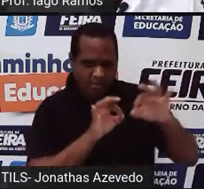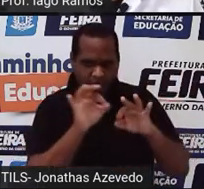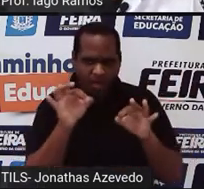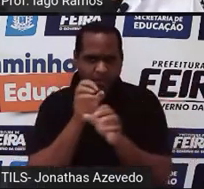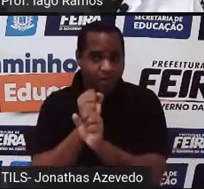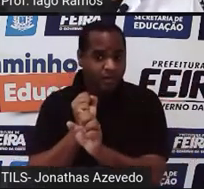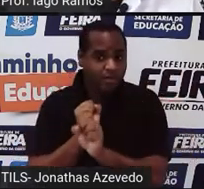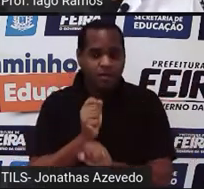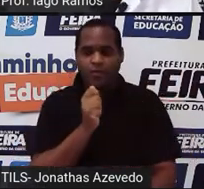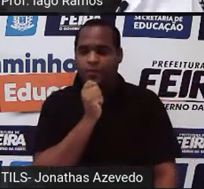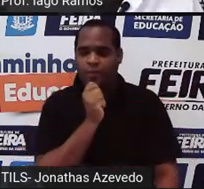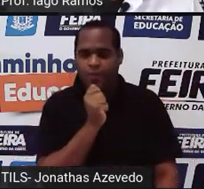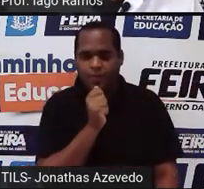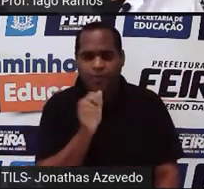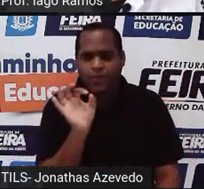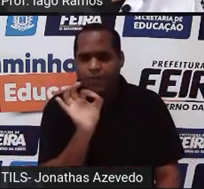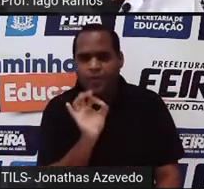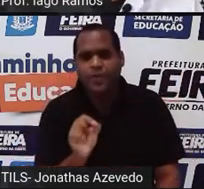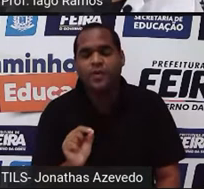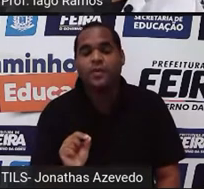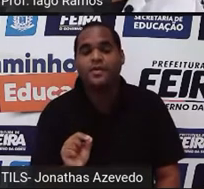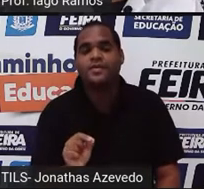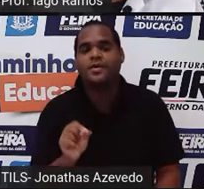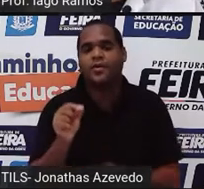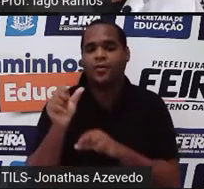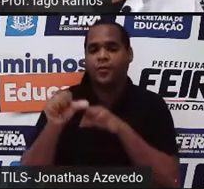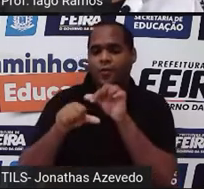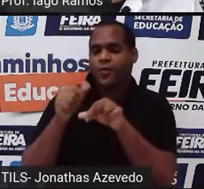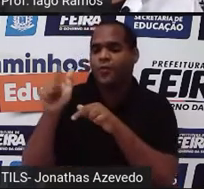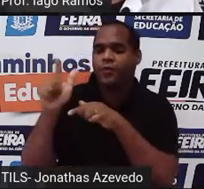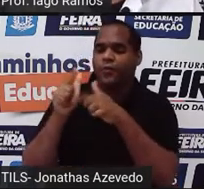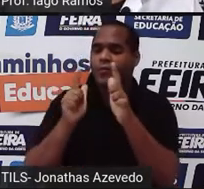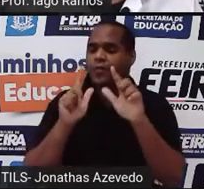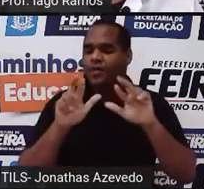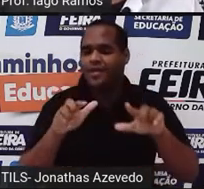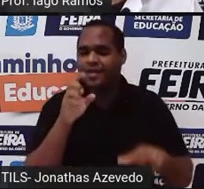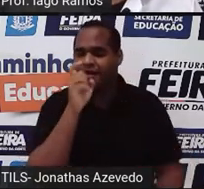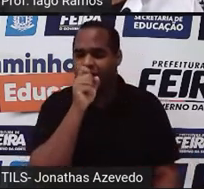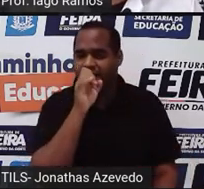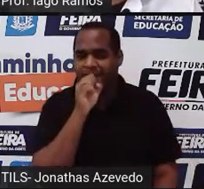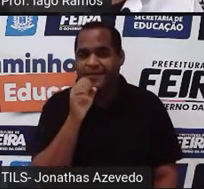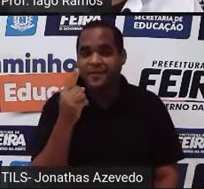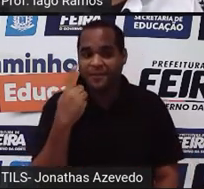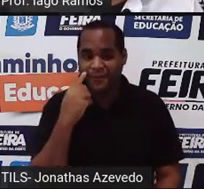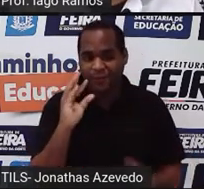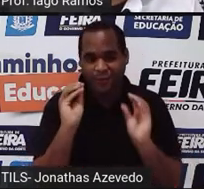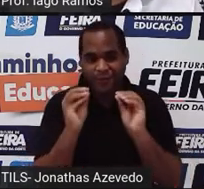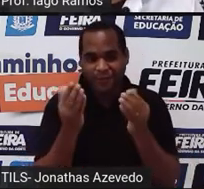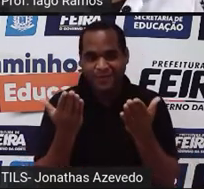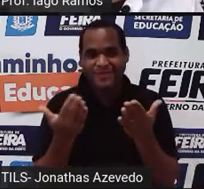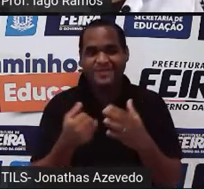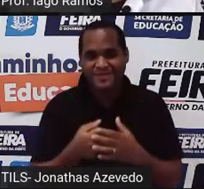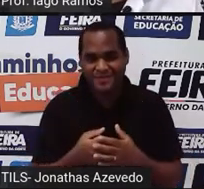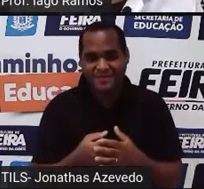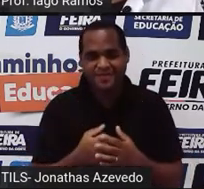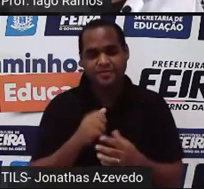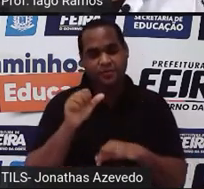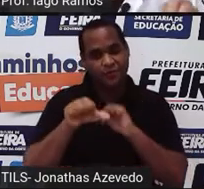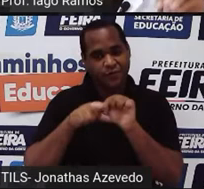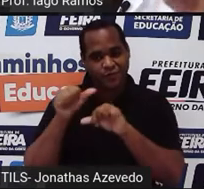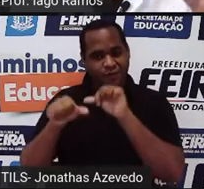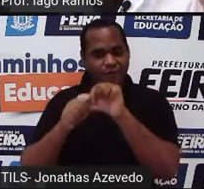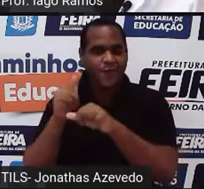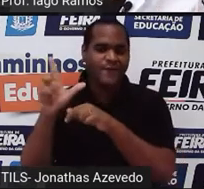suas medidas? E veja que outras transformações eu coloquei em laranja. Por quê, professor?